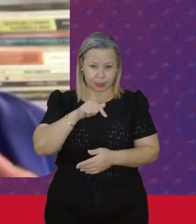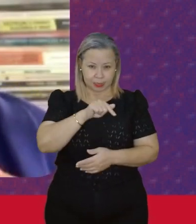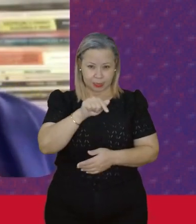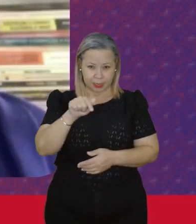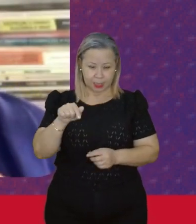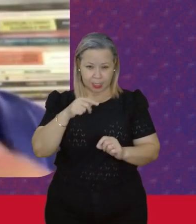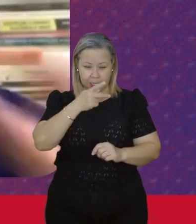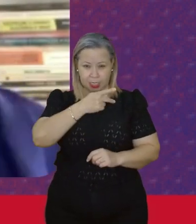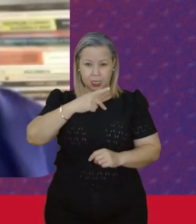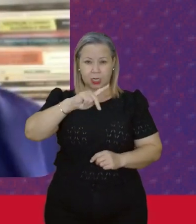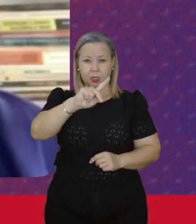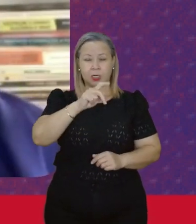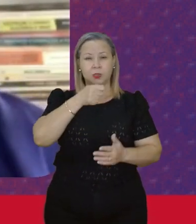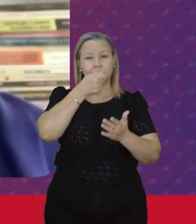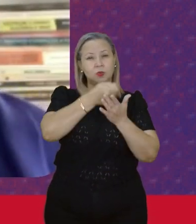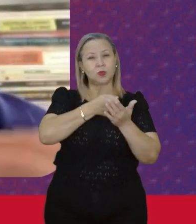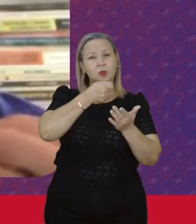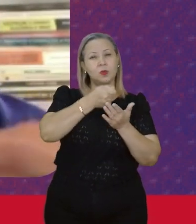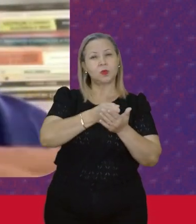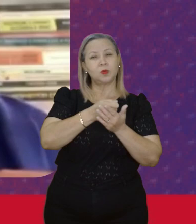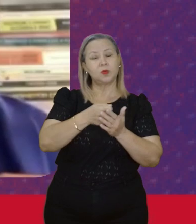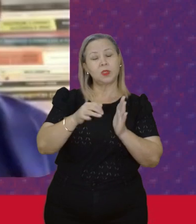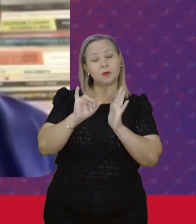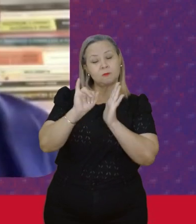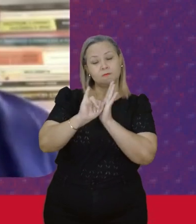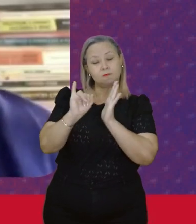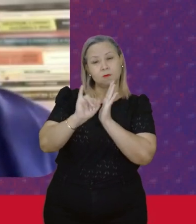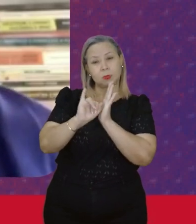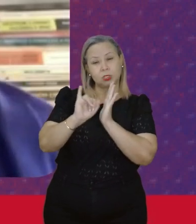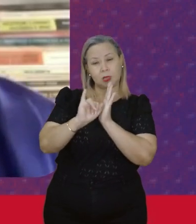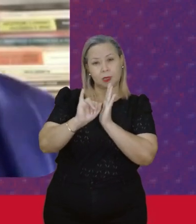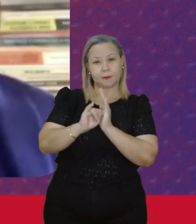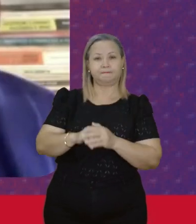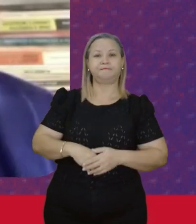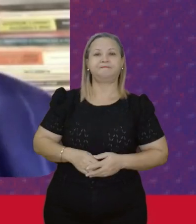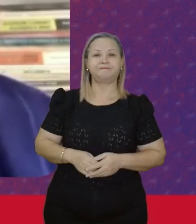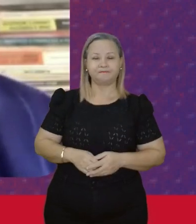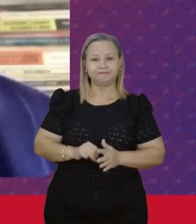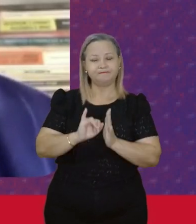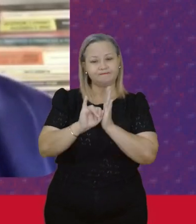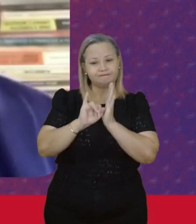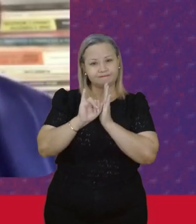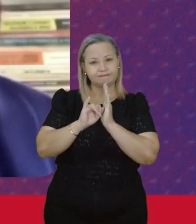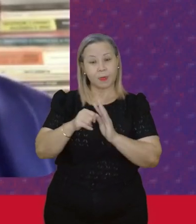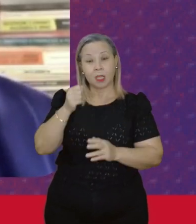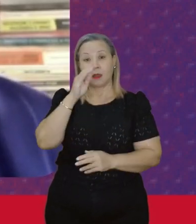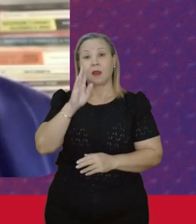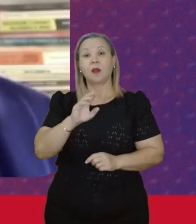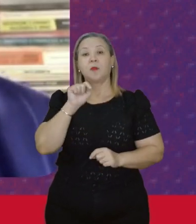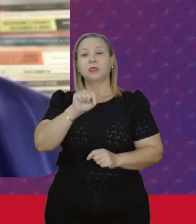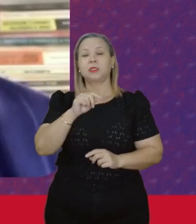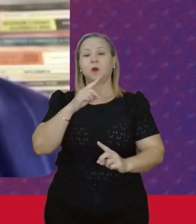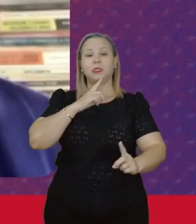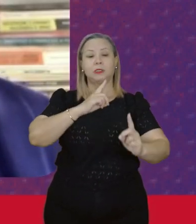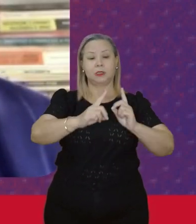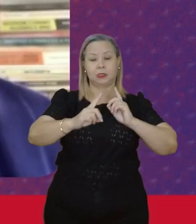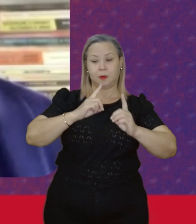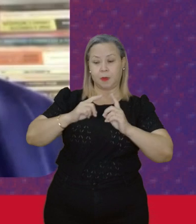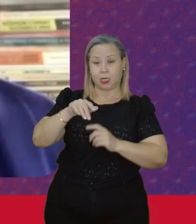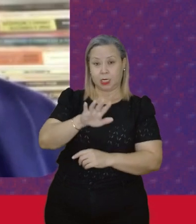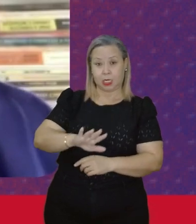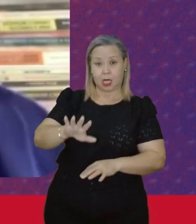na sua luta e na sua identidade. No Brasil, esse debate na área